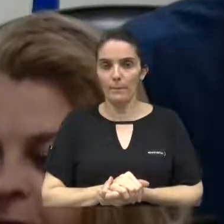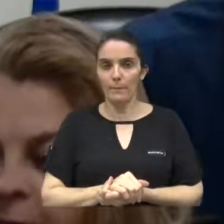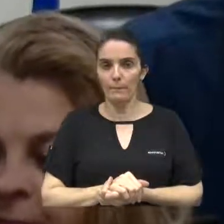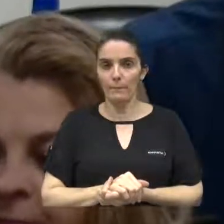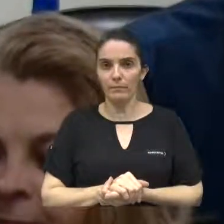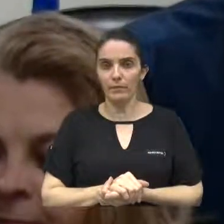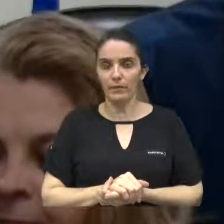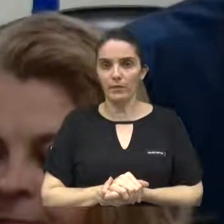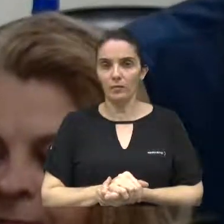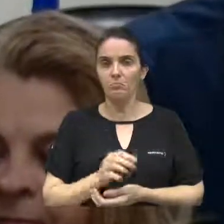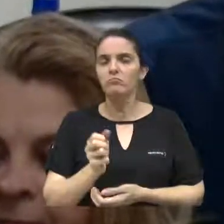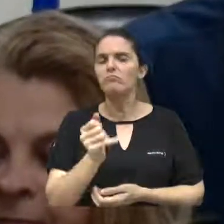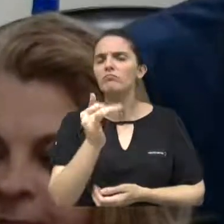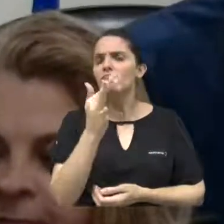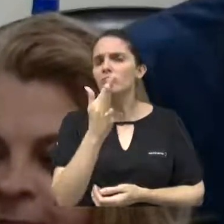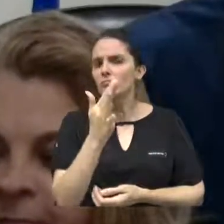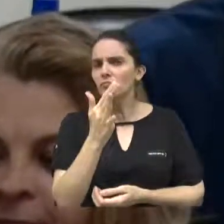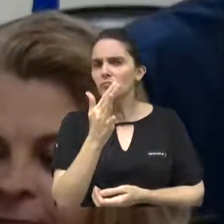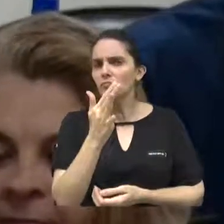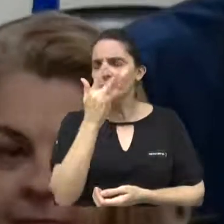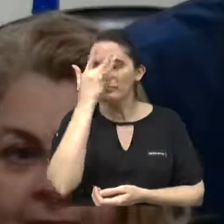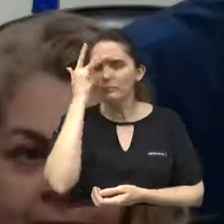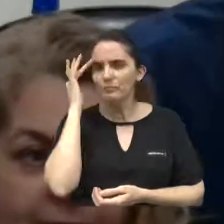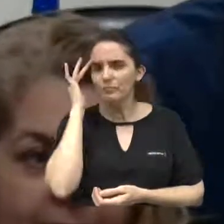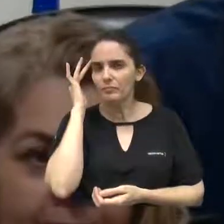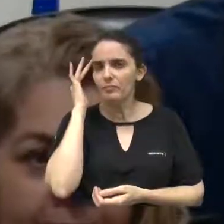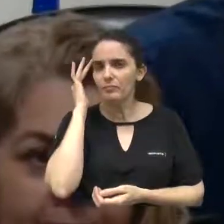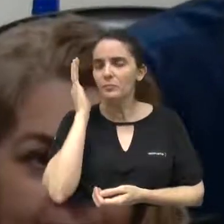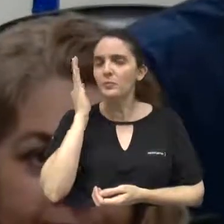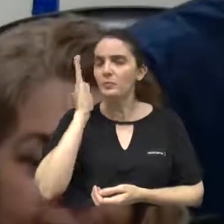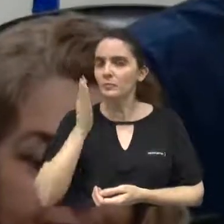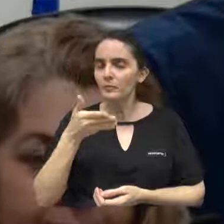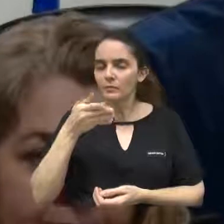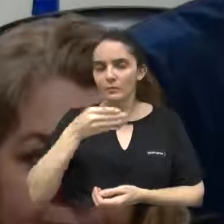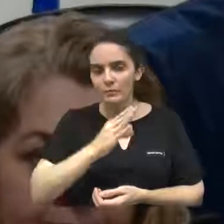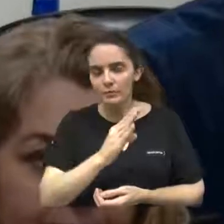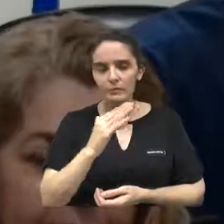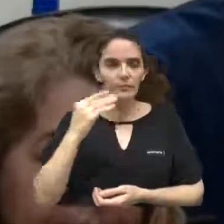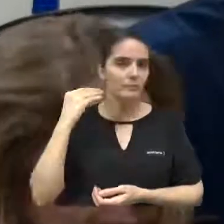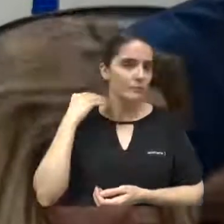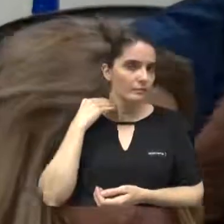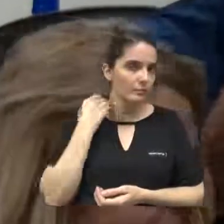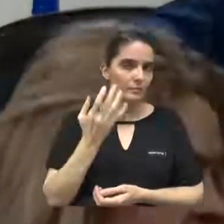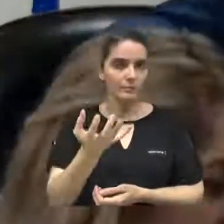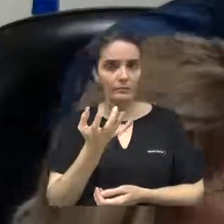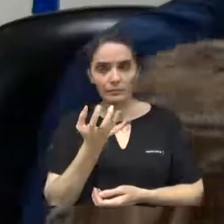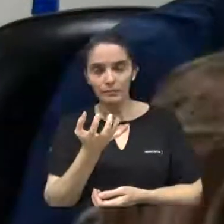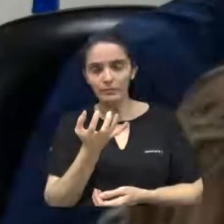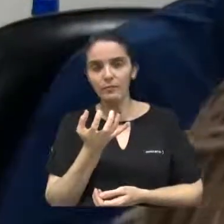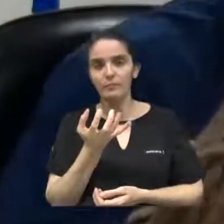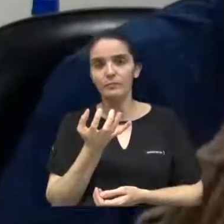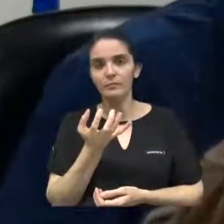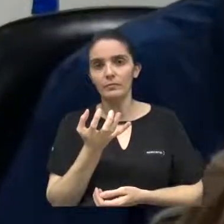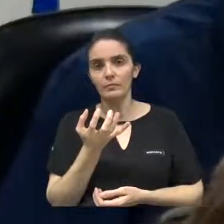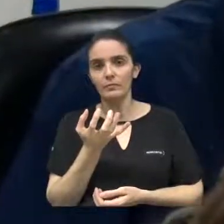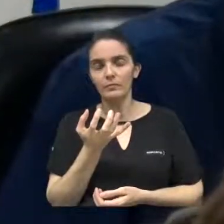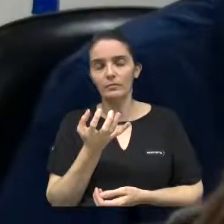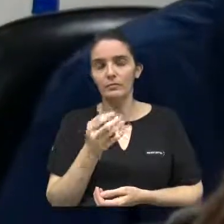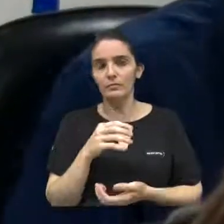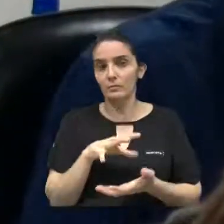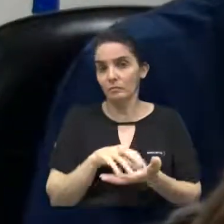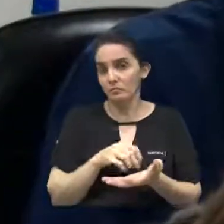colegas, quantos de nós já fomos até uma agência bancária com o intuito de contratar um serviço,